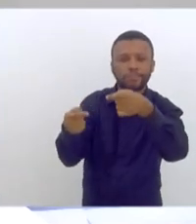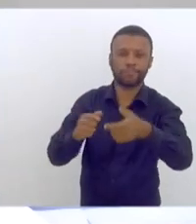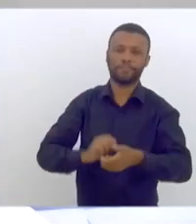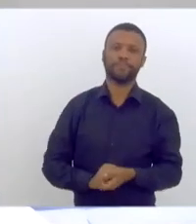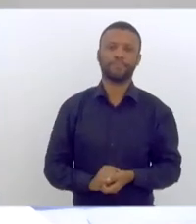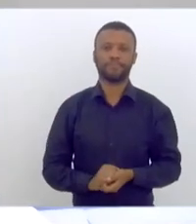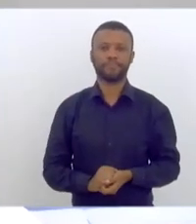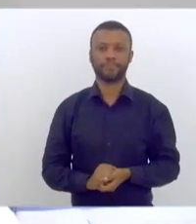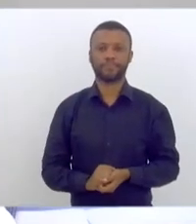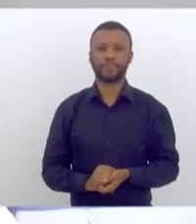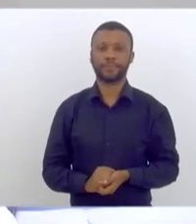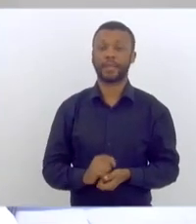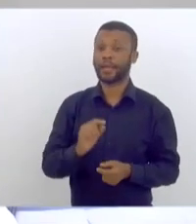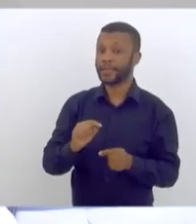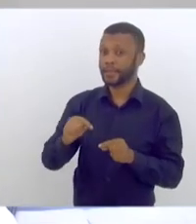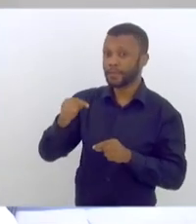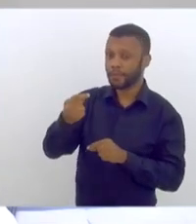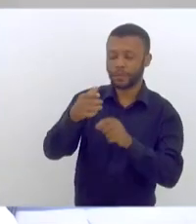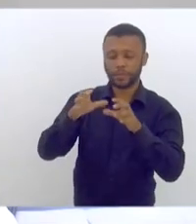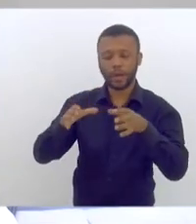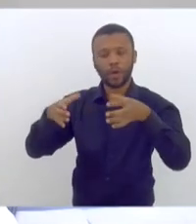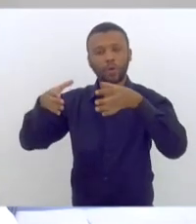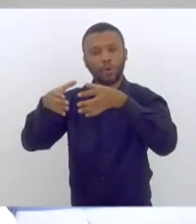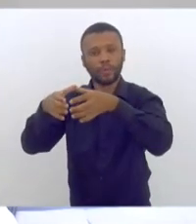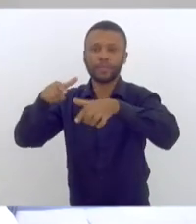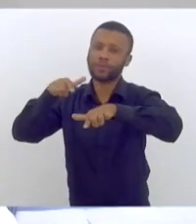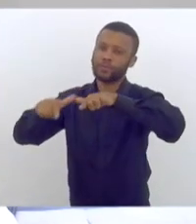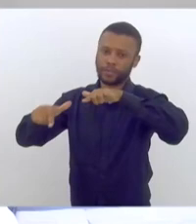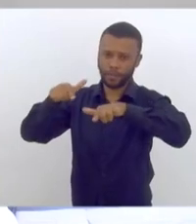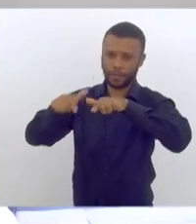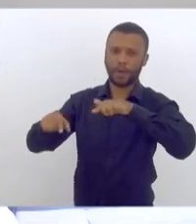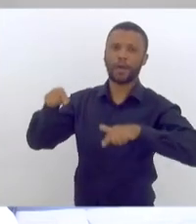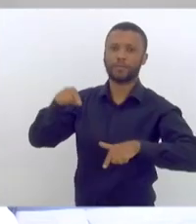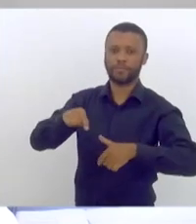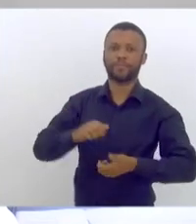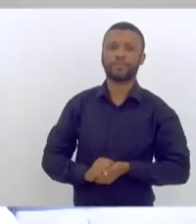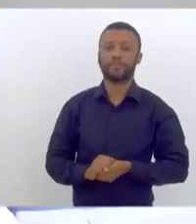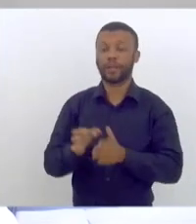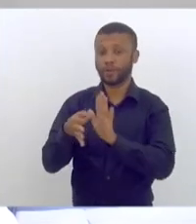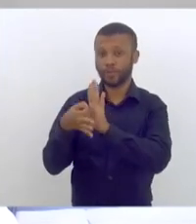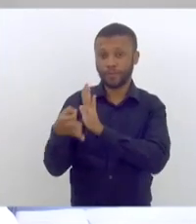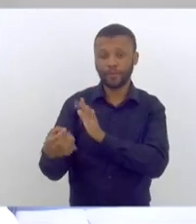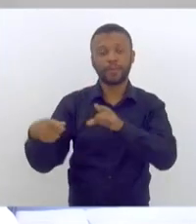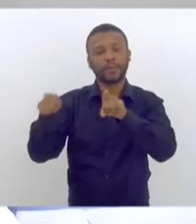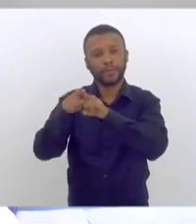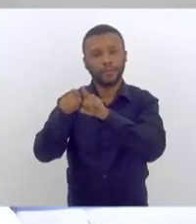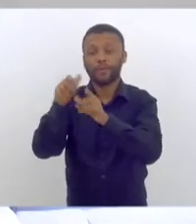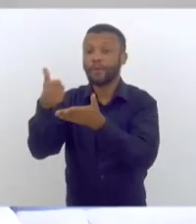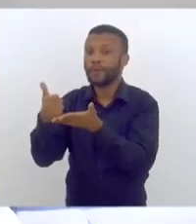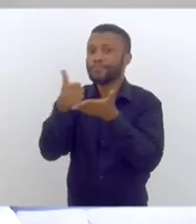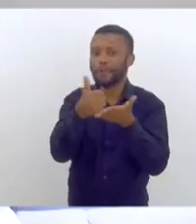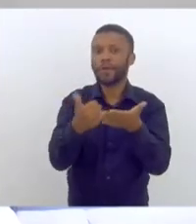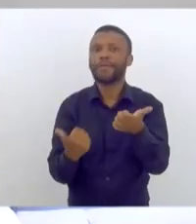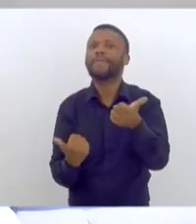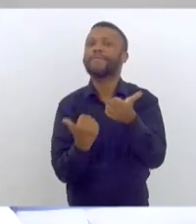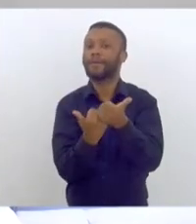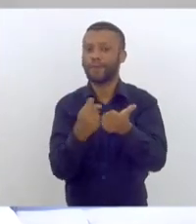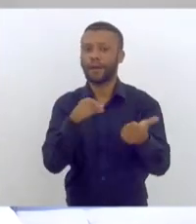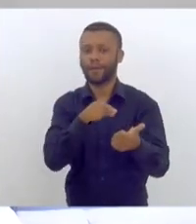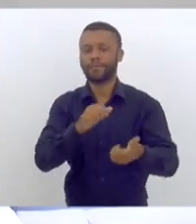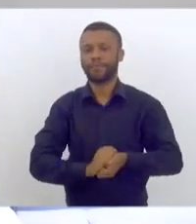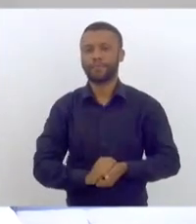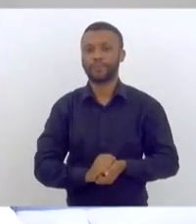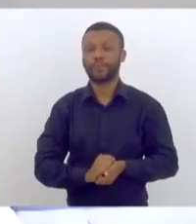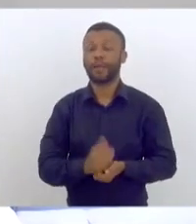a comissão de trabalho e parecer foi favorável com quatro